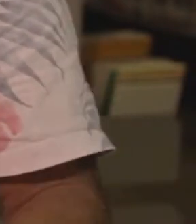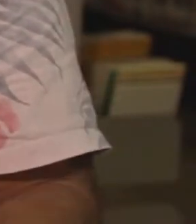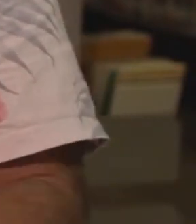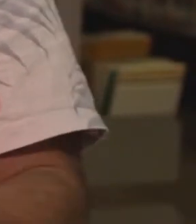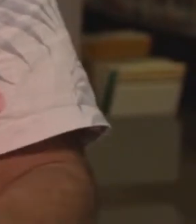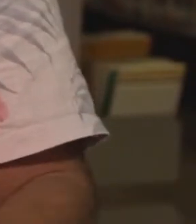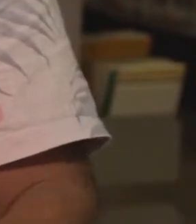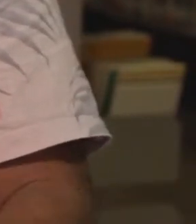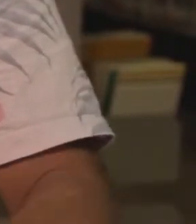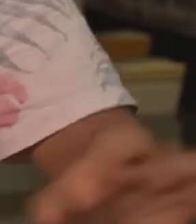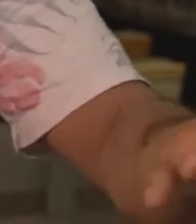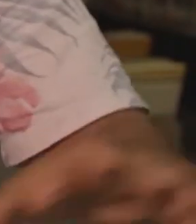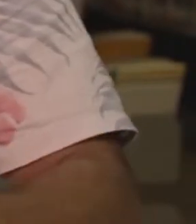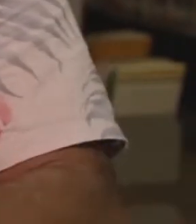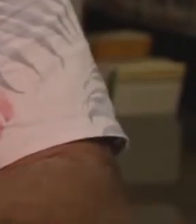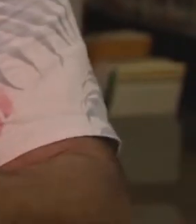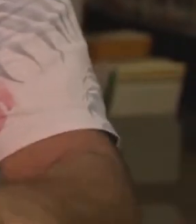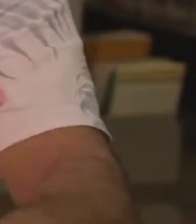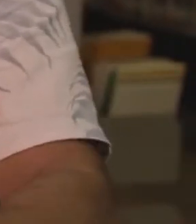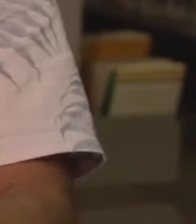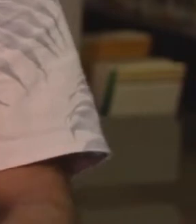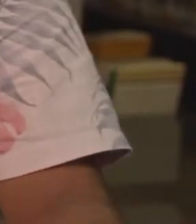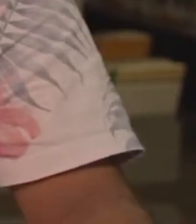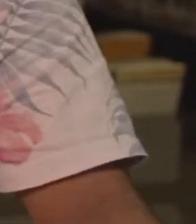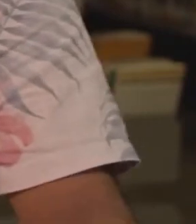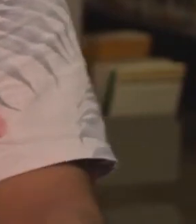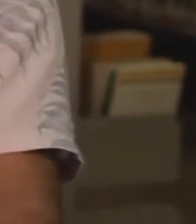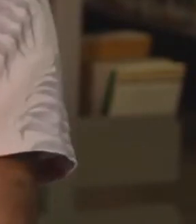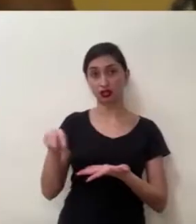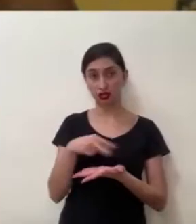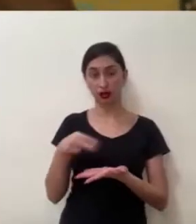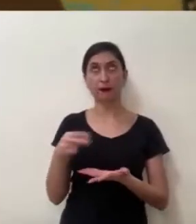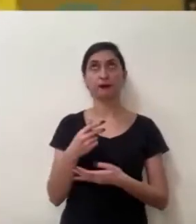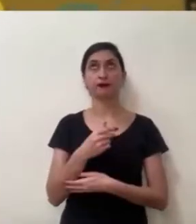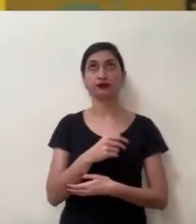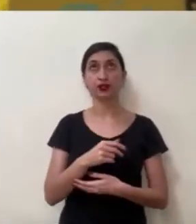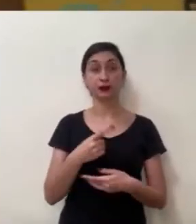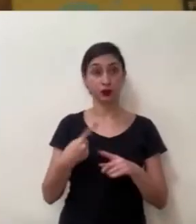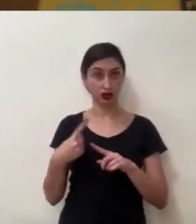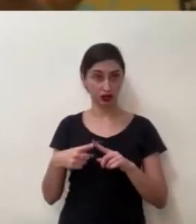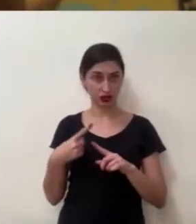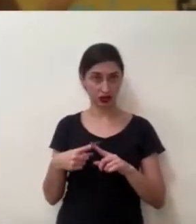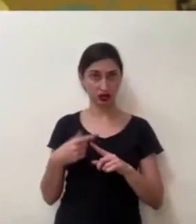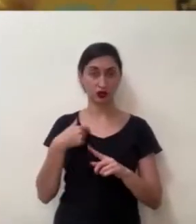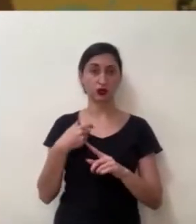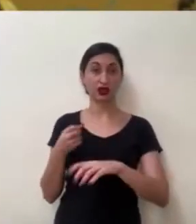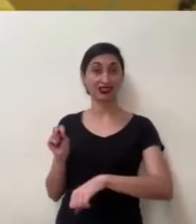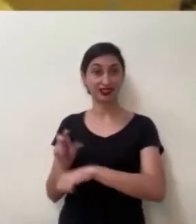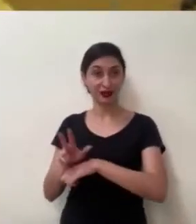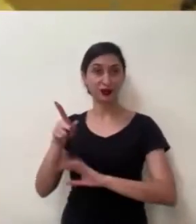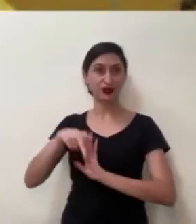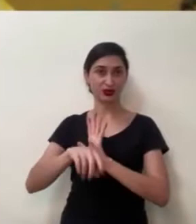né, com essa vivência, já entender quais seriam os pontos a focar. Eu acessei um projeto social,